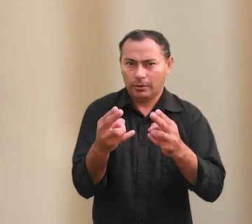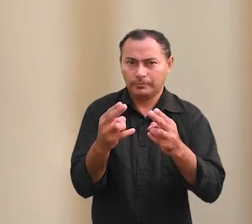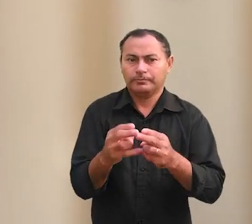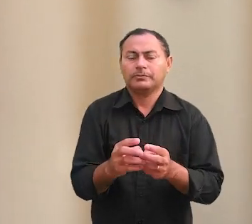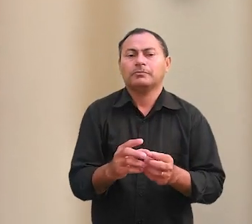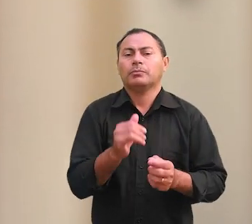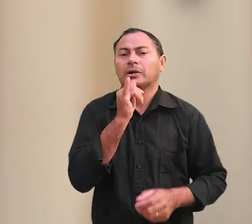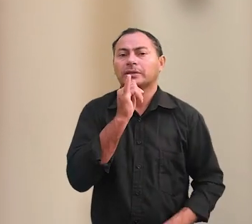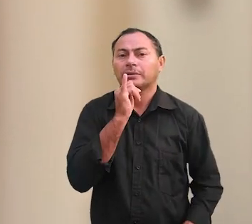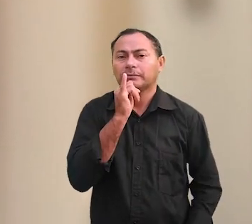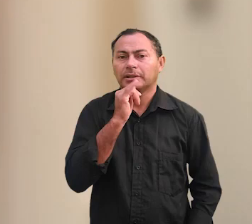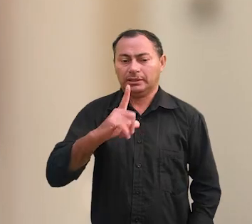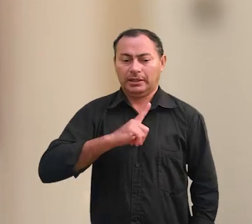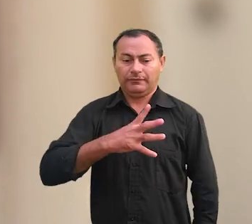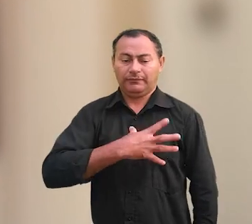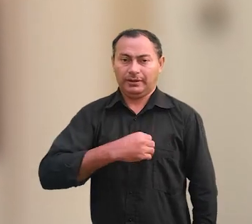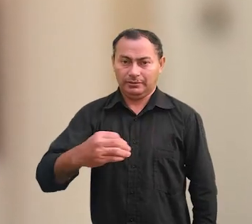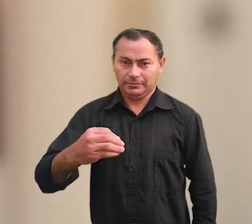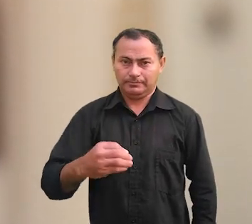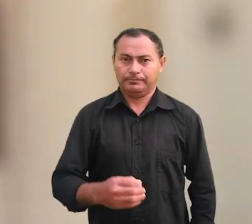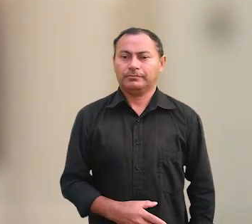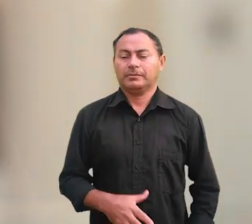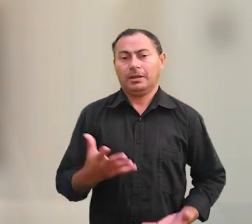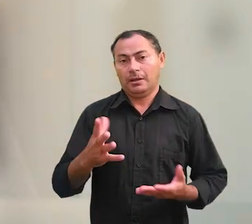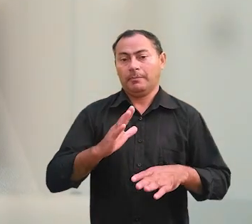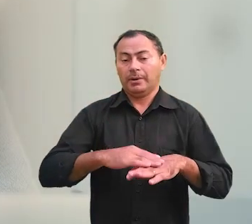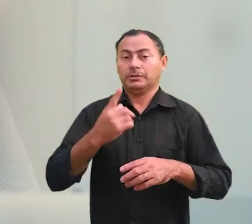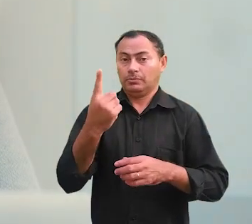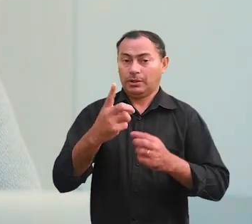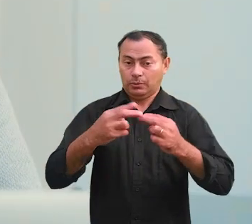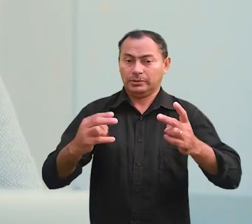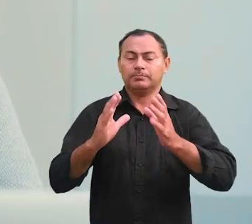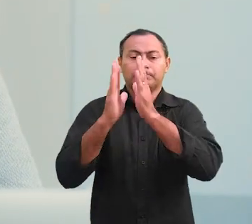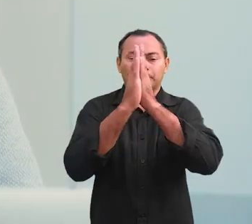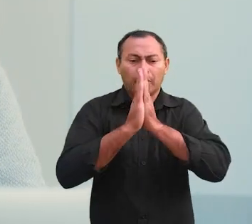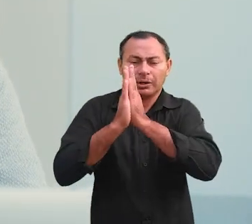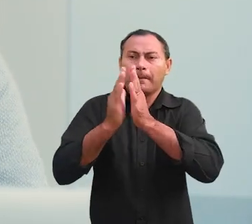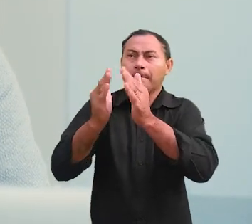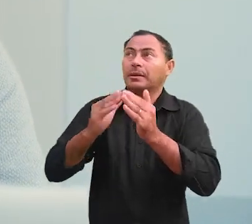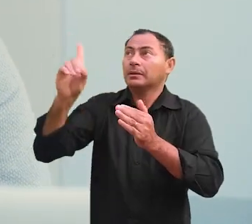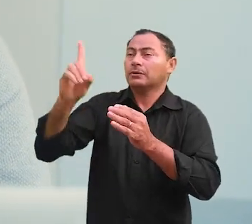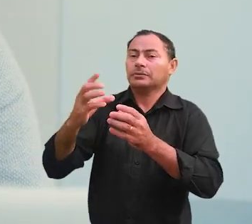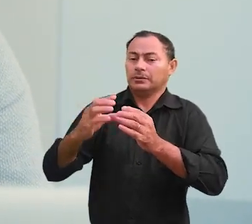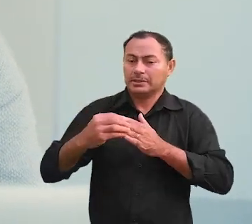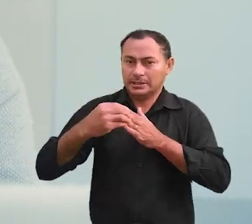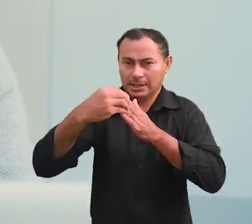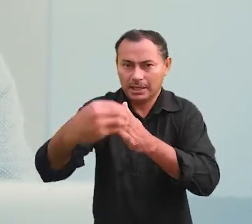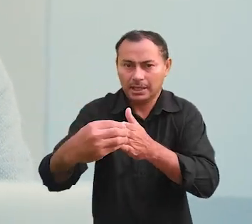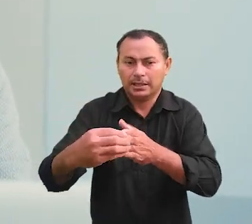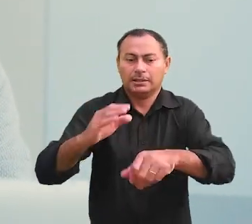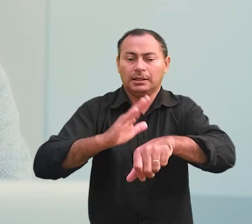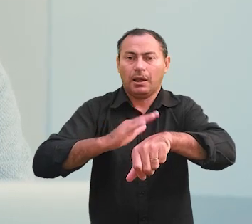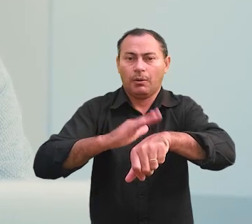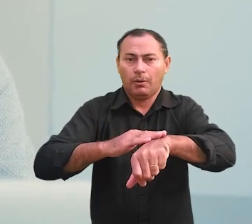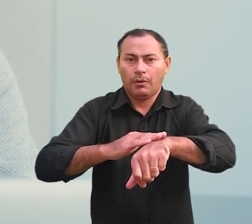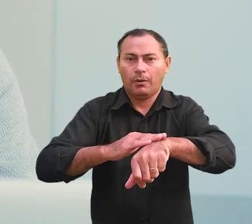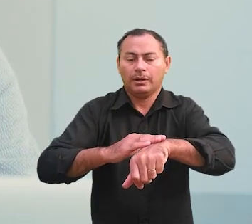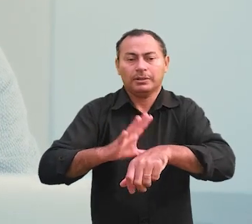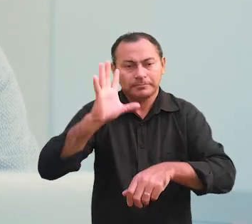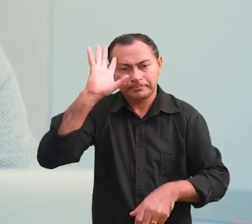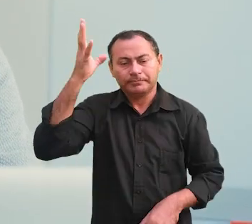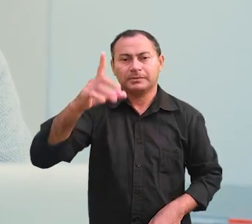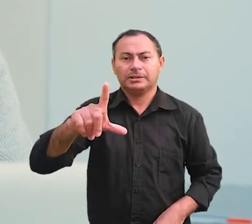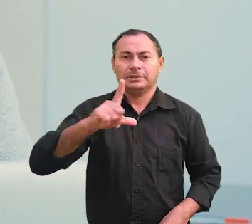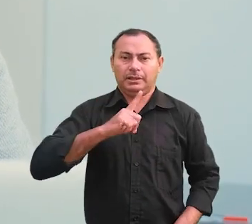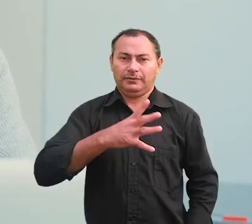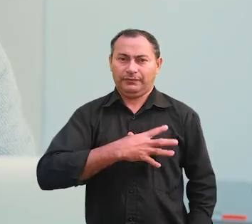sério como esse como por exemplo ter filhos esse é mais um motivo para orarmos pedindo que Deus nos guie na hora